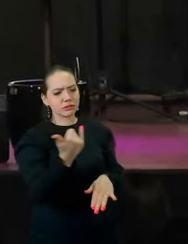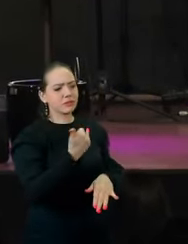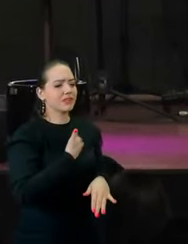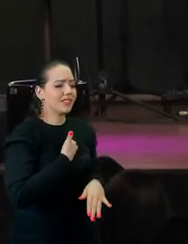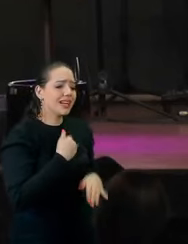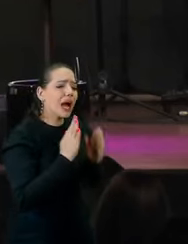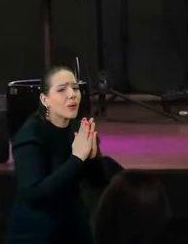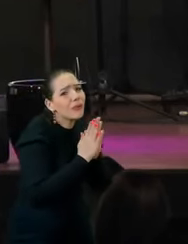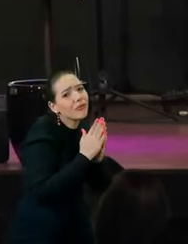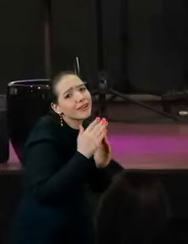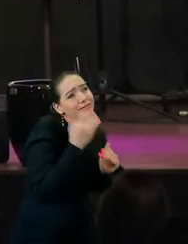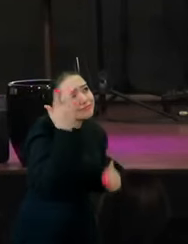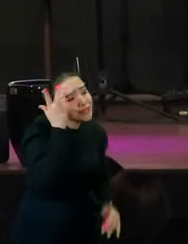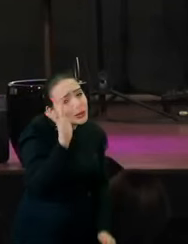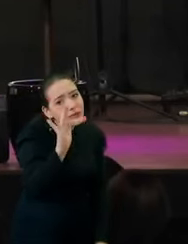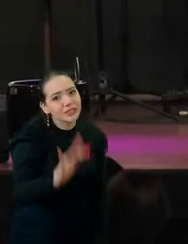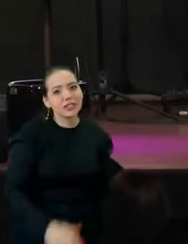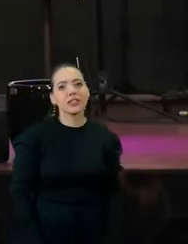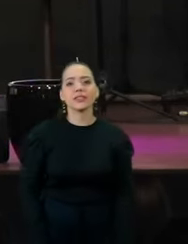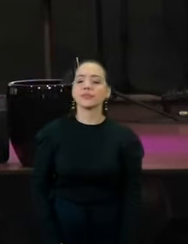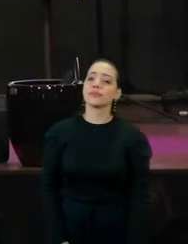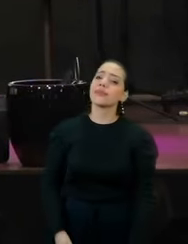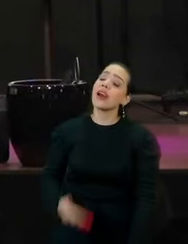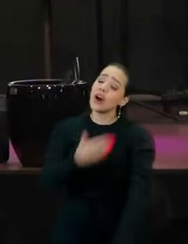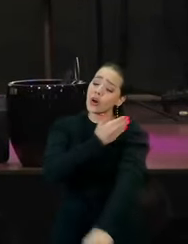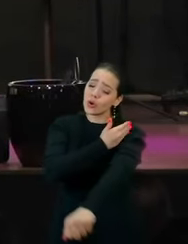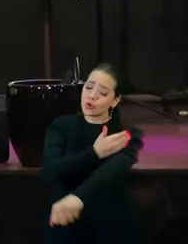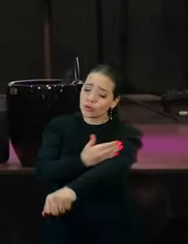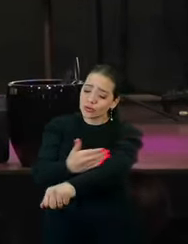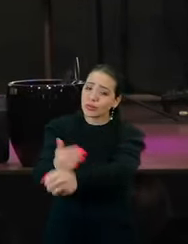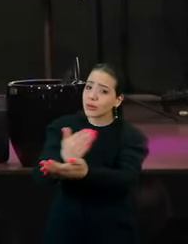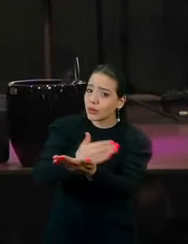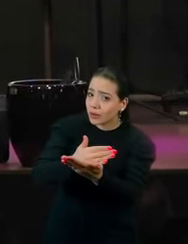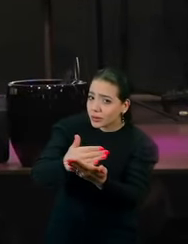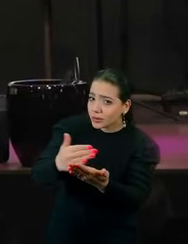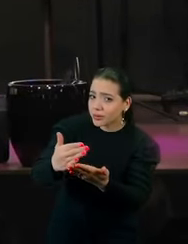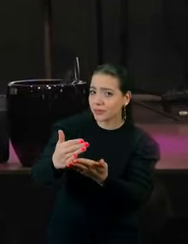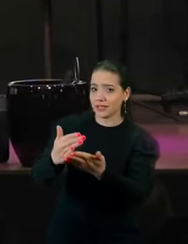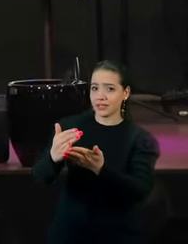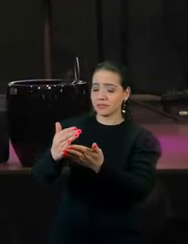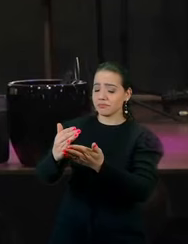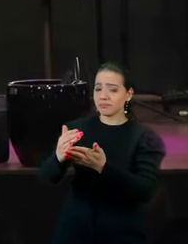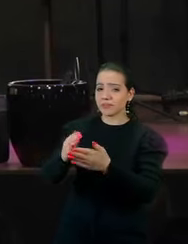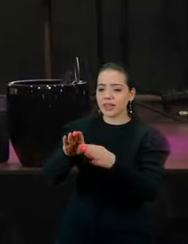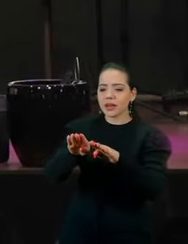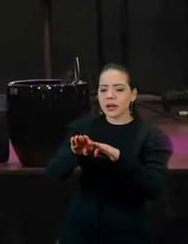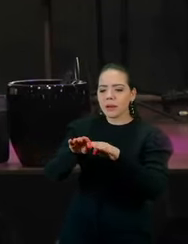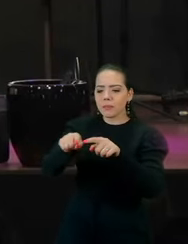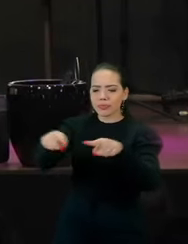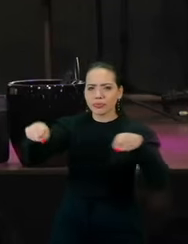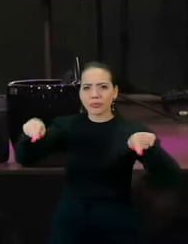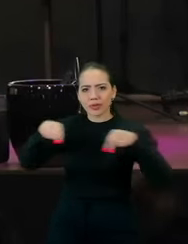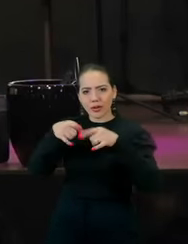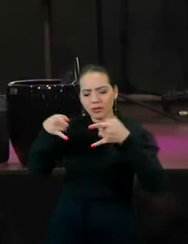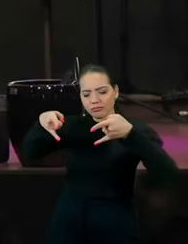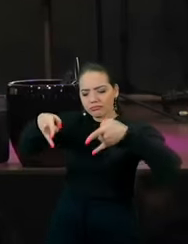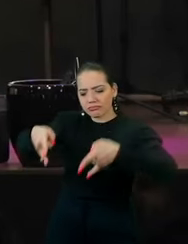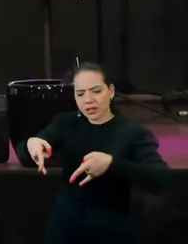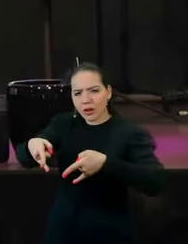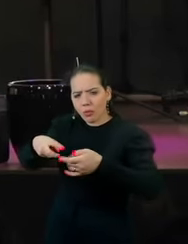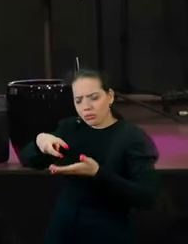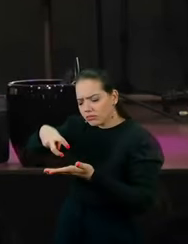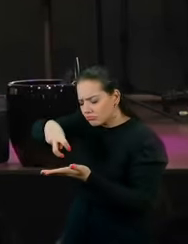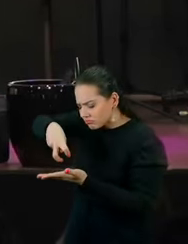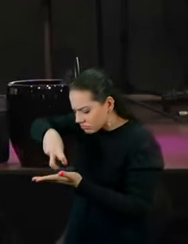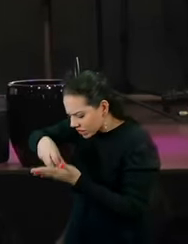você senta na cama, a gente fica meio ainda... Pai, o Senhor é bom, entrego meus dias aos teus cuidados. Quero estar conectada contigo. Desde a